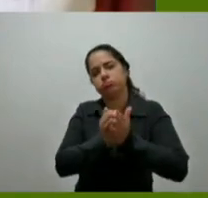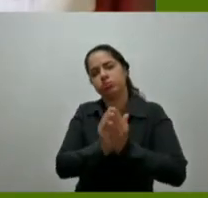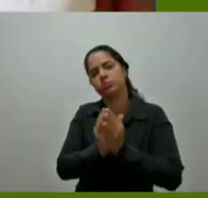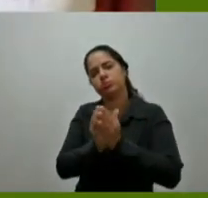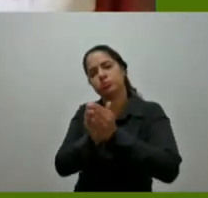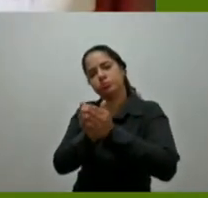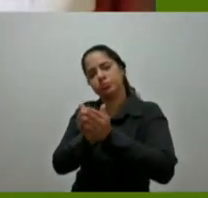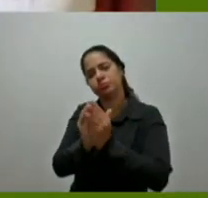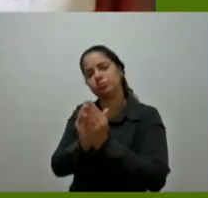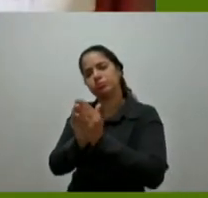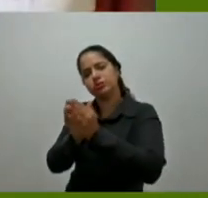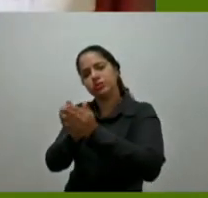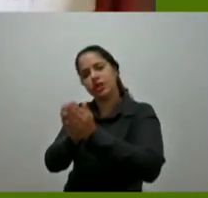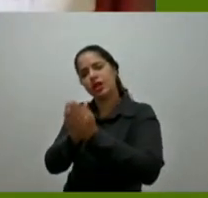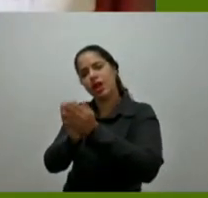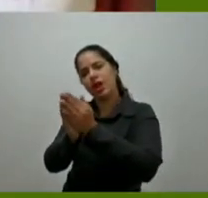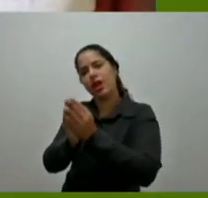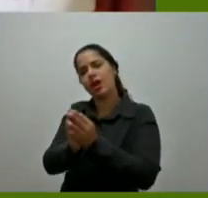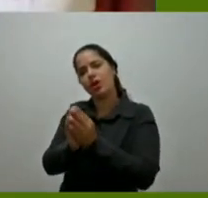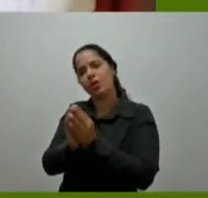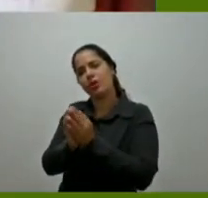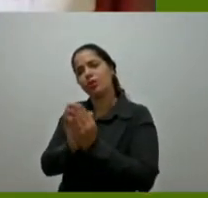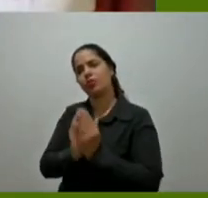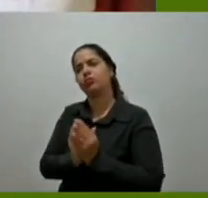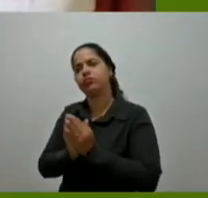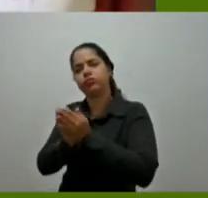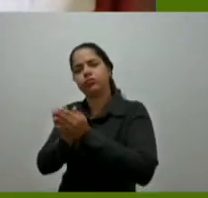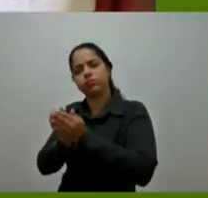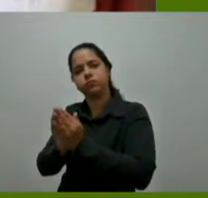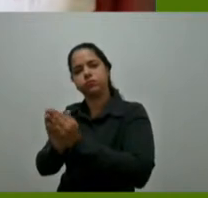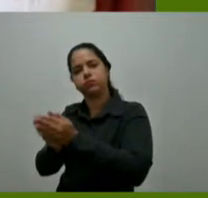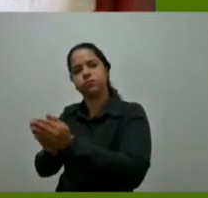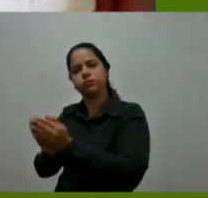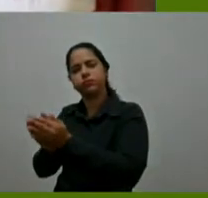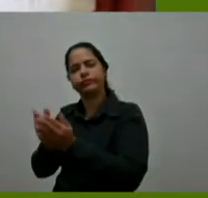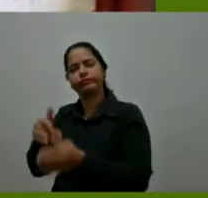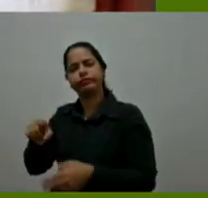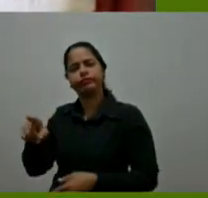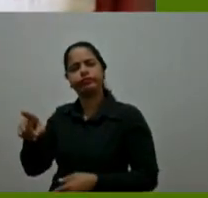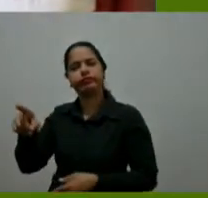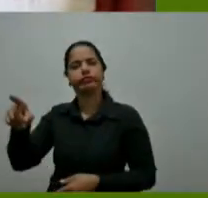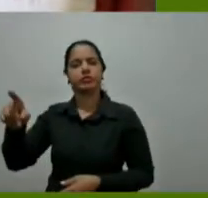de um barco, e tirava o pé de dentro do barco, colocava na terra outra vez, em Manaus,